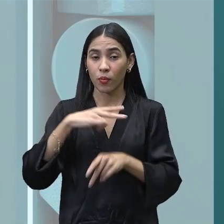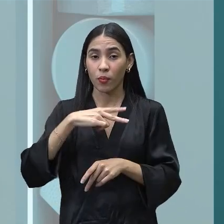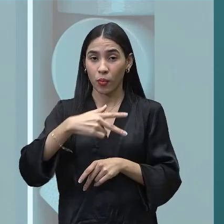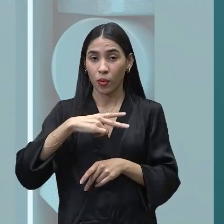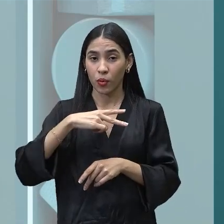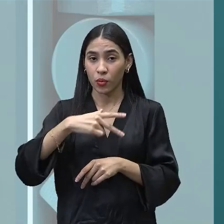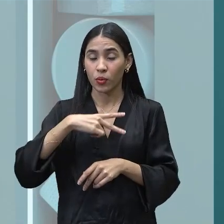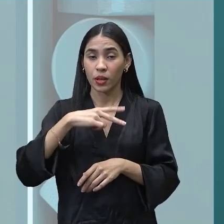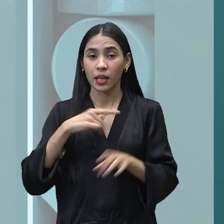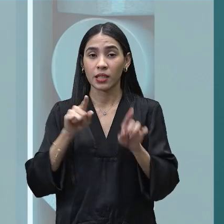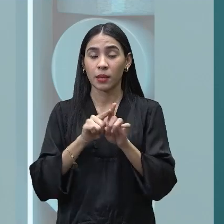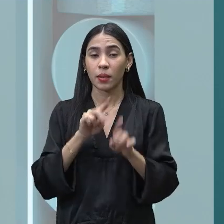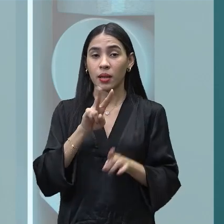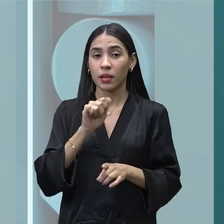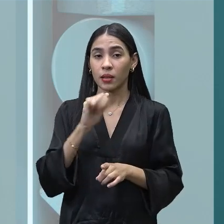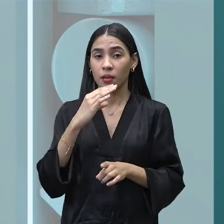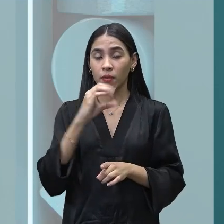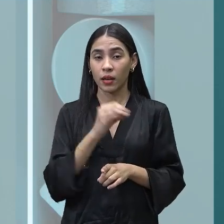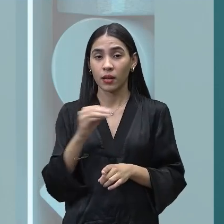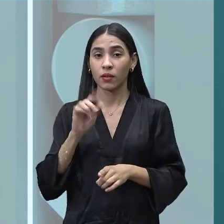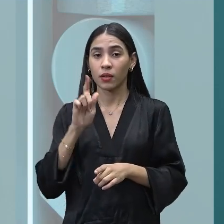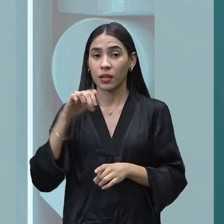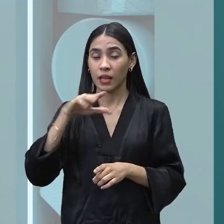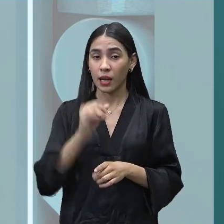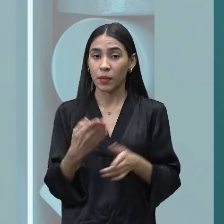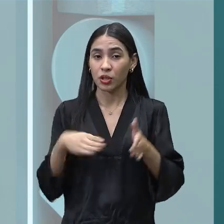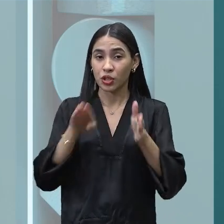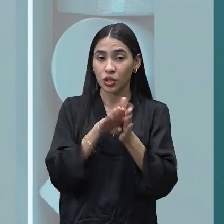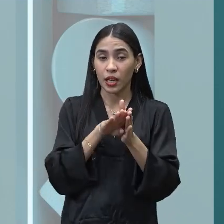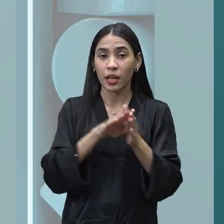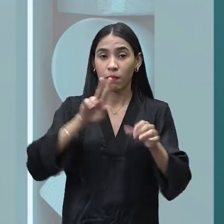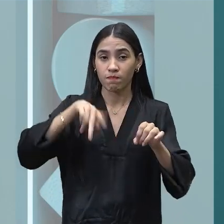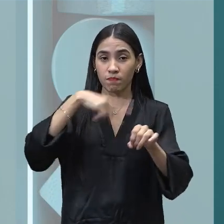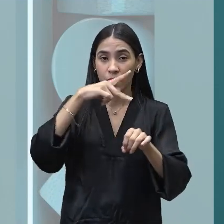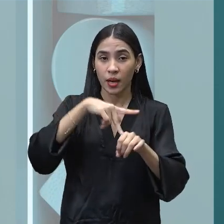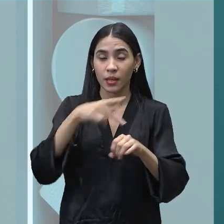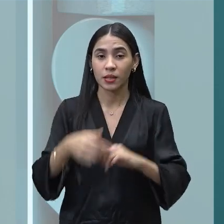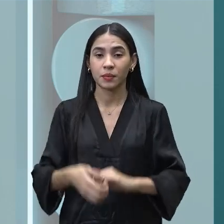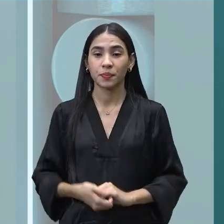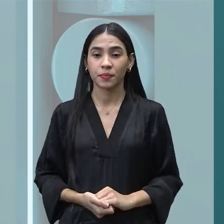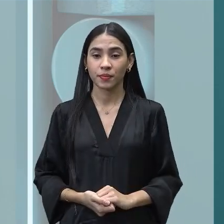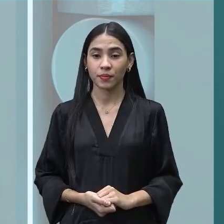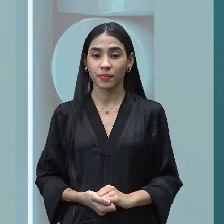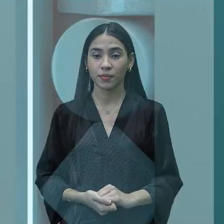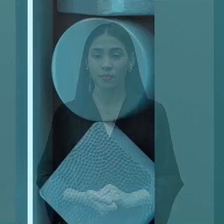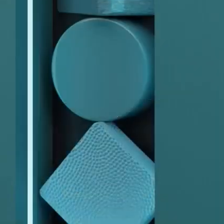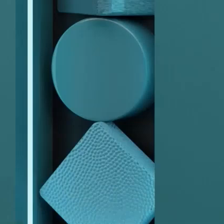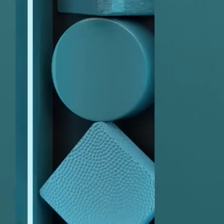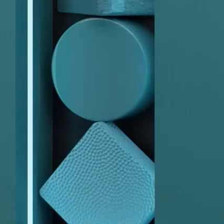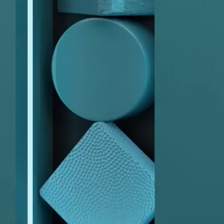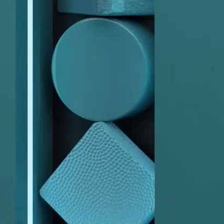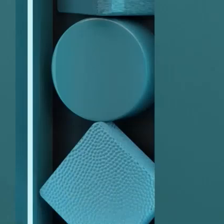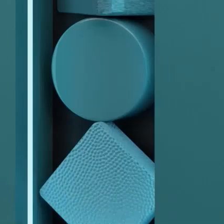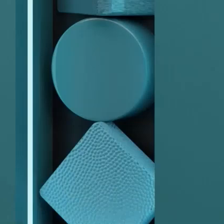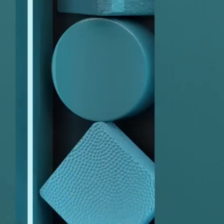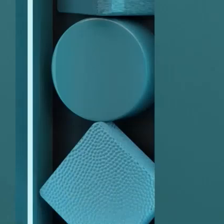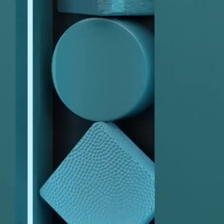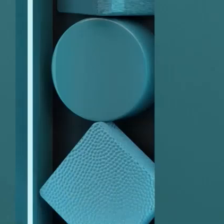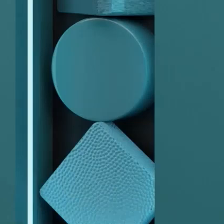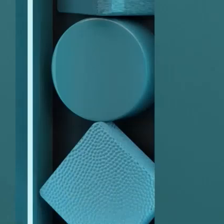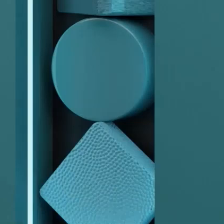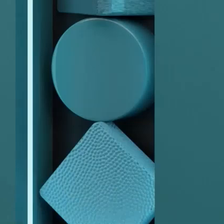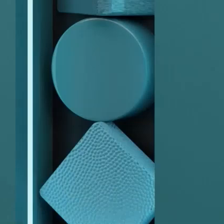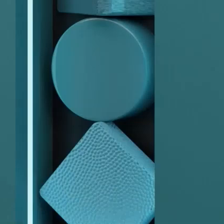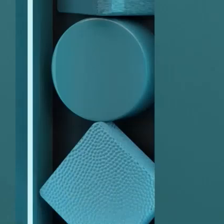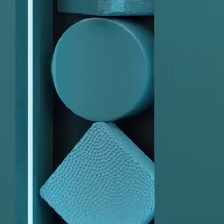de Vasco da Gama, que chega até as Índias nas buscas de especiarias e riquezas, e que trouxe muitas glórias